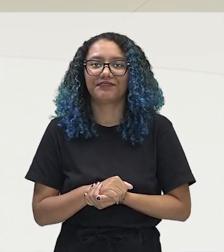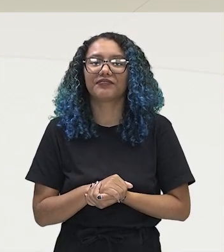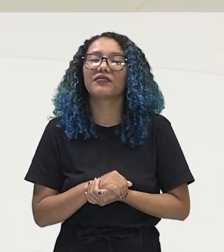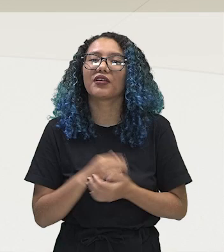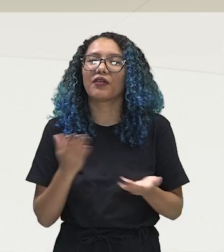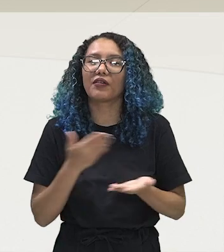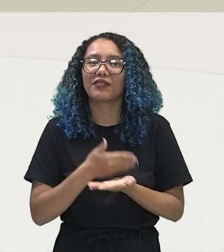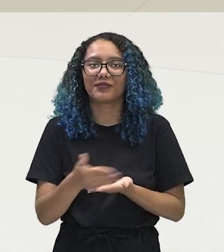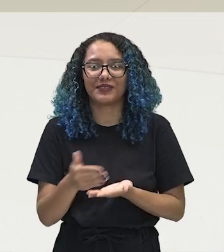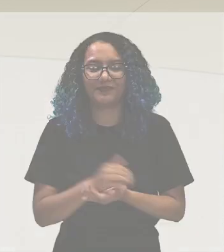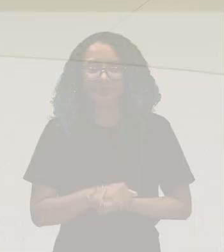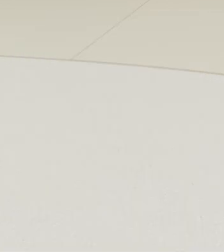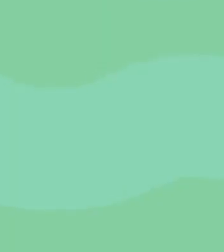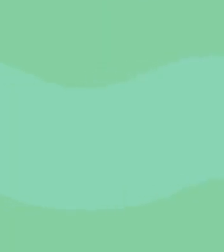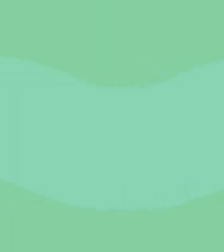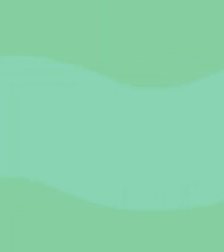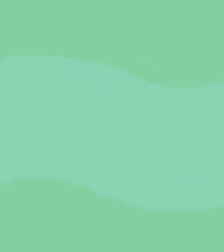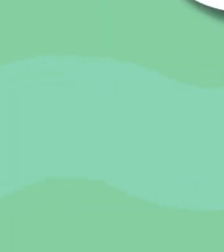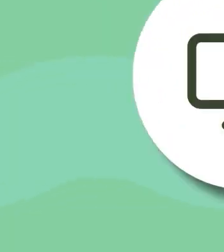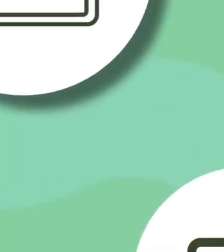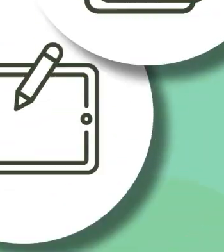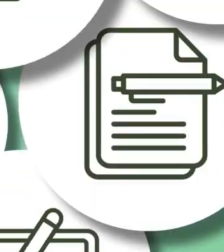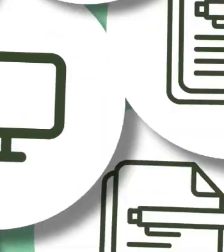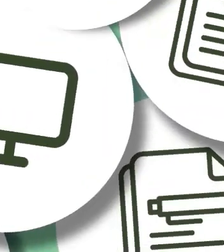Então, vamos à aula.